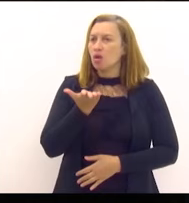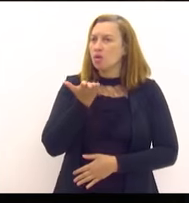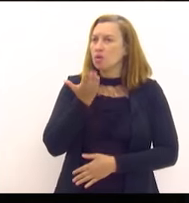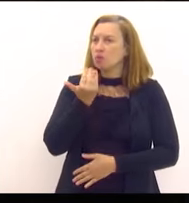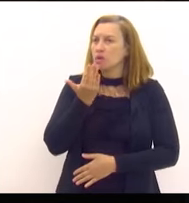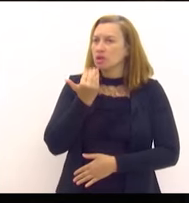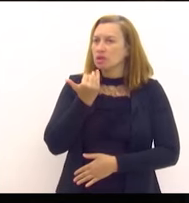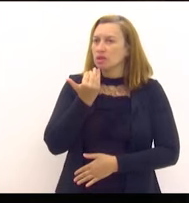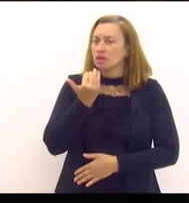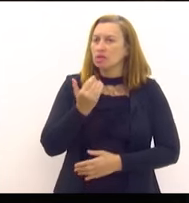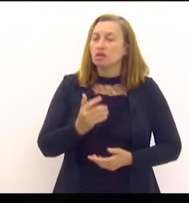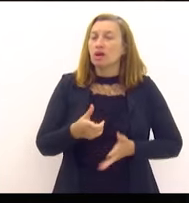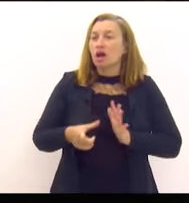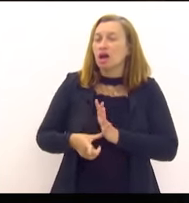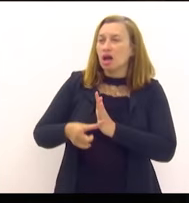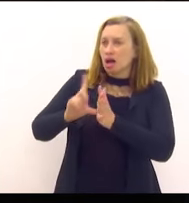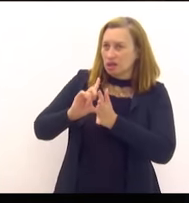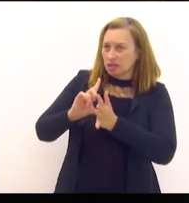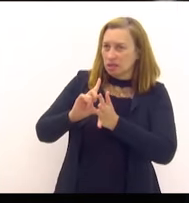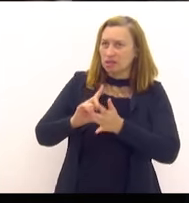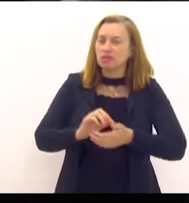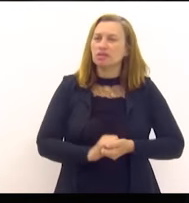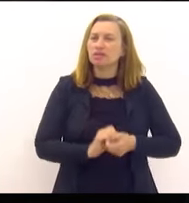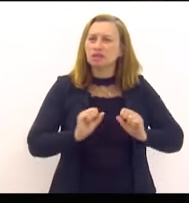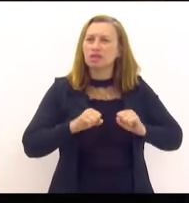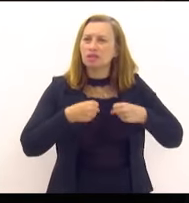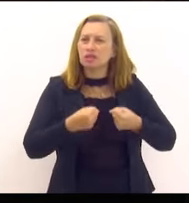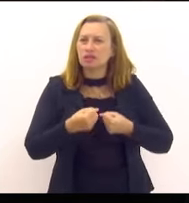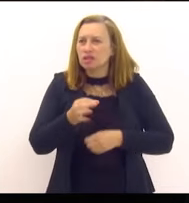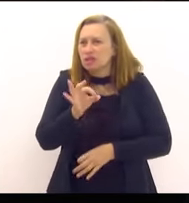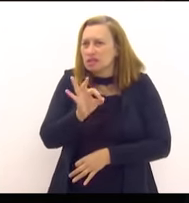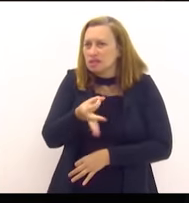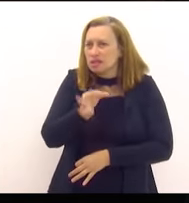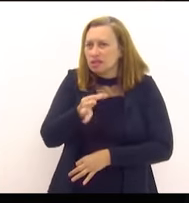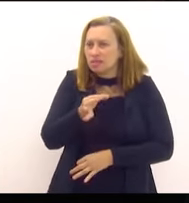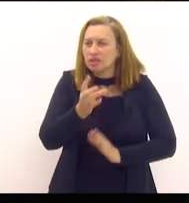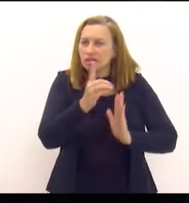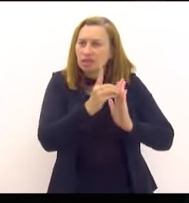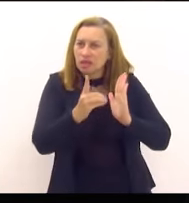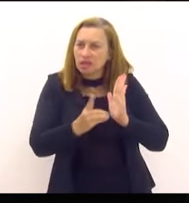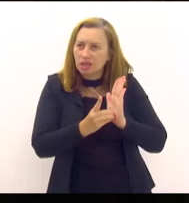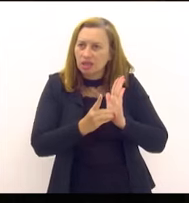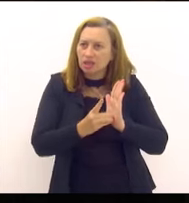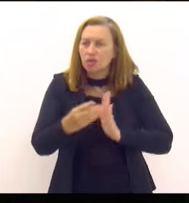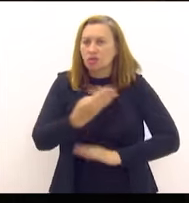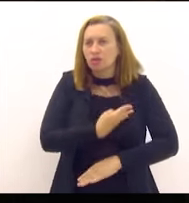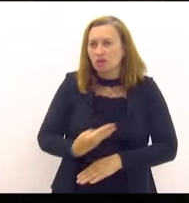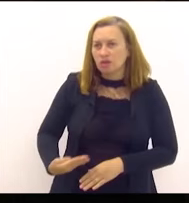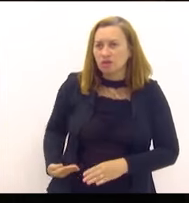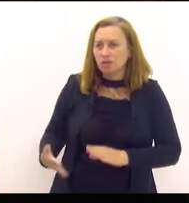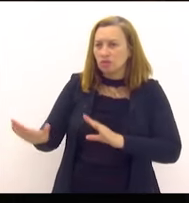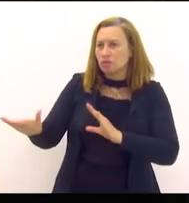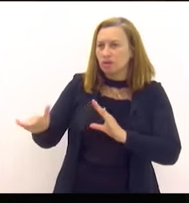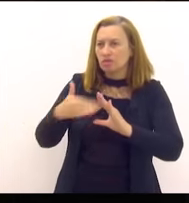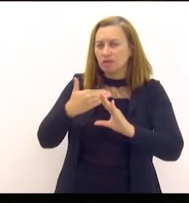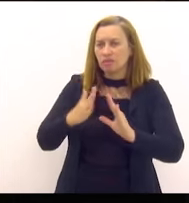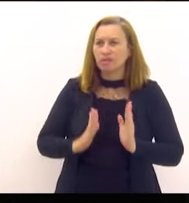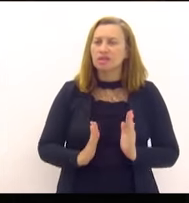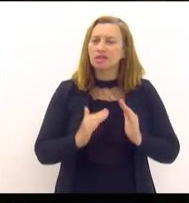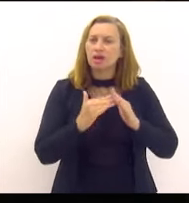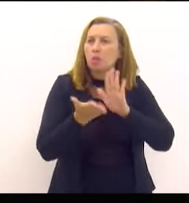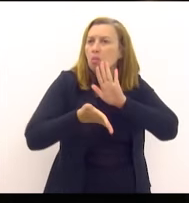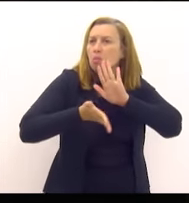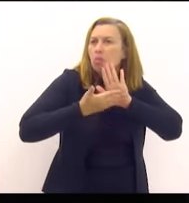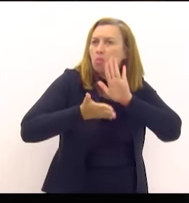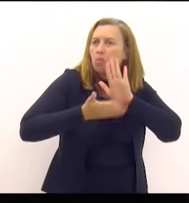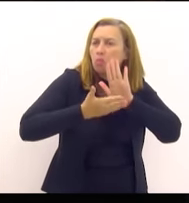Antes de regulamentar pontos que dependiam exclusivamente de decreto, o governador manda para essa casa